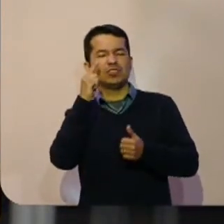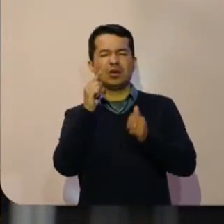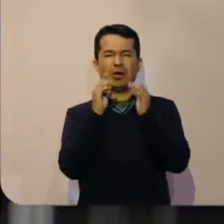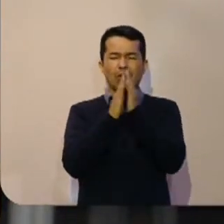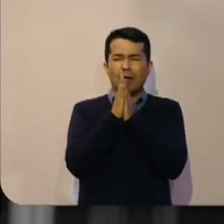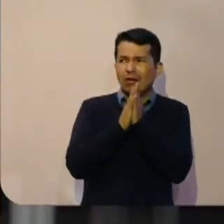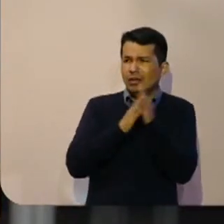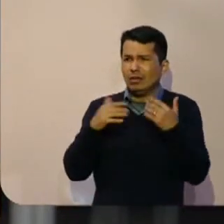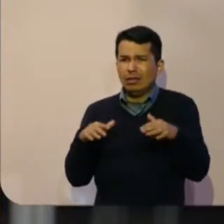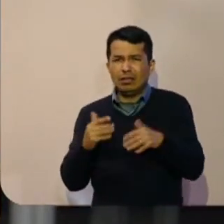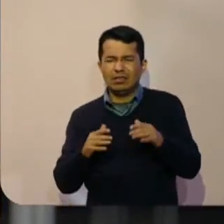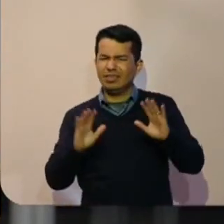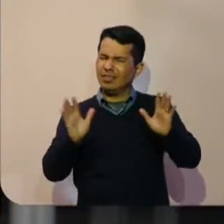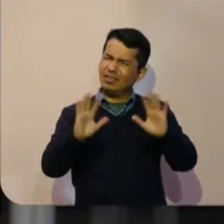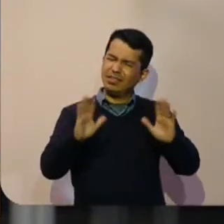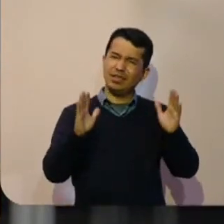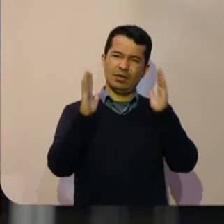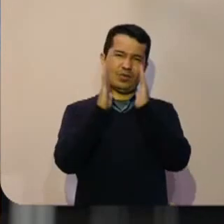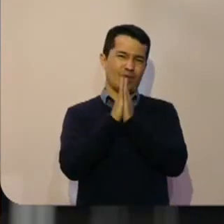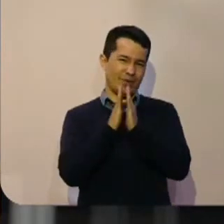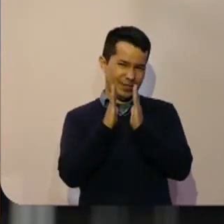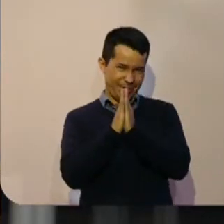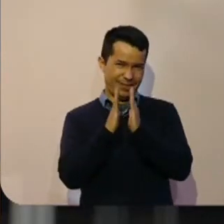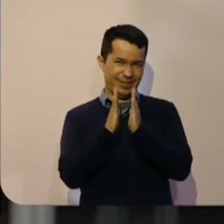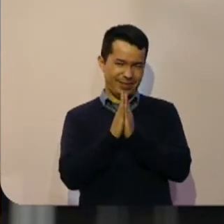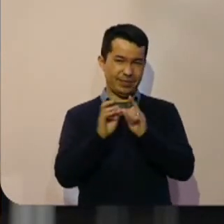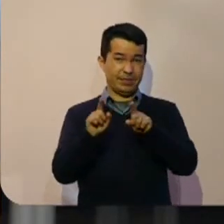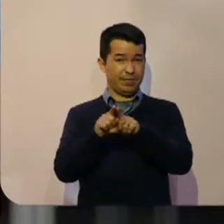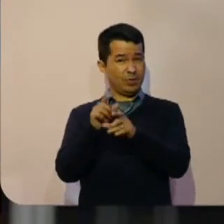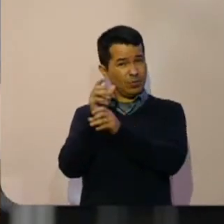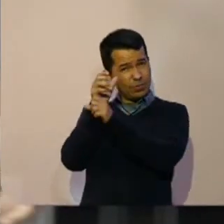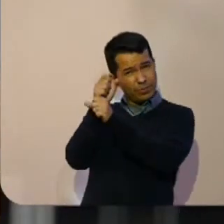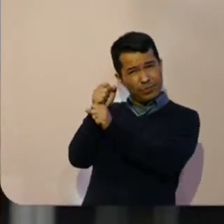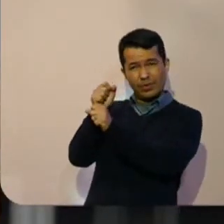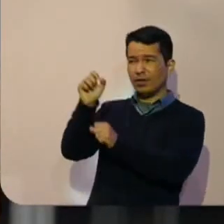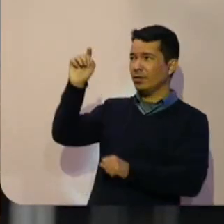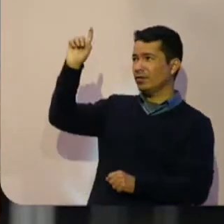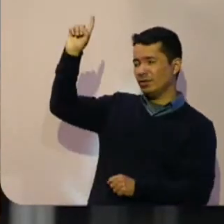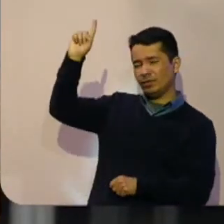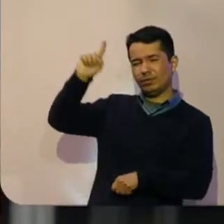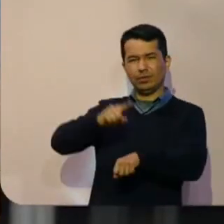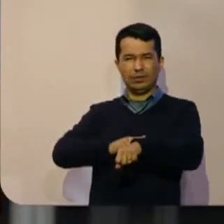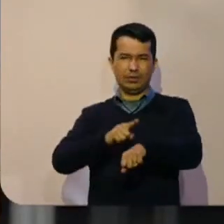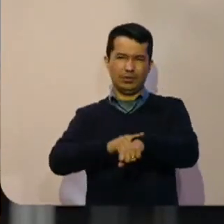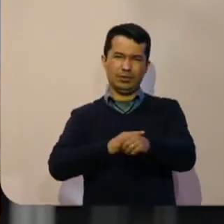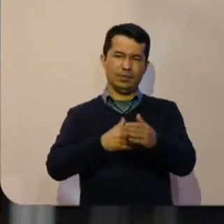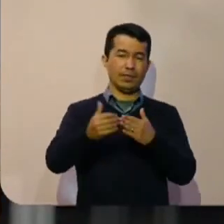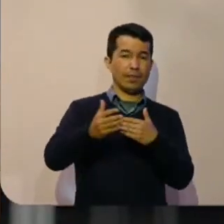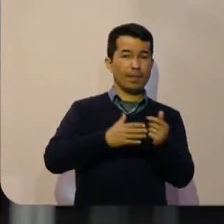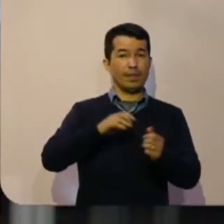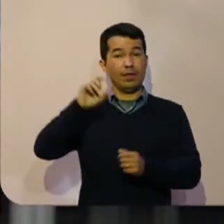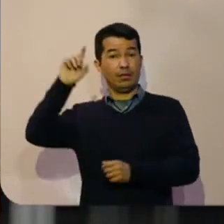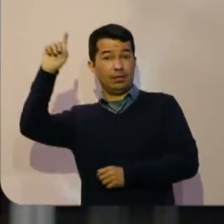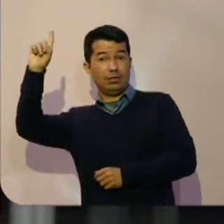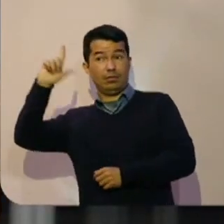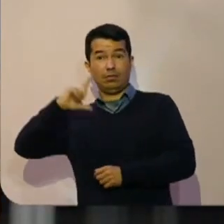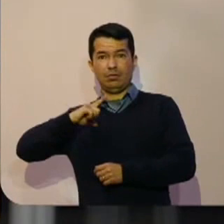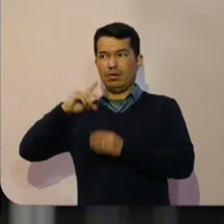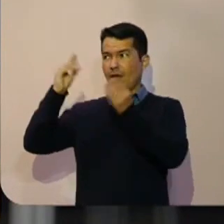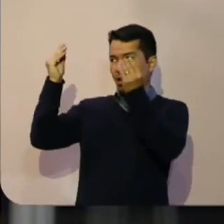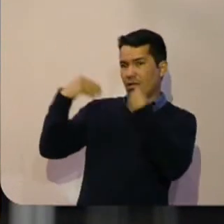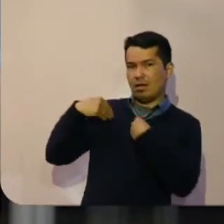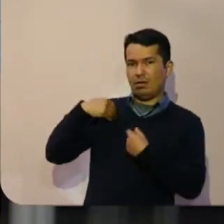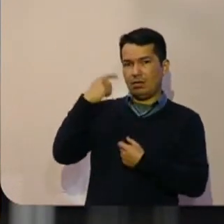oração, e sim, confiarmos no Senhor em todo tempo, Ele vai pôr um filtro na nossa